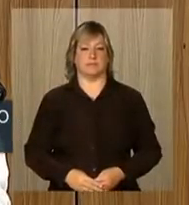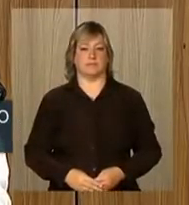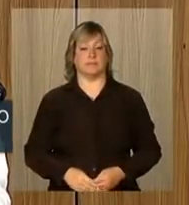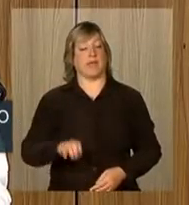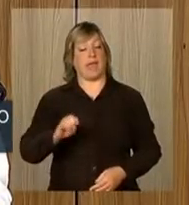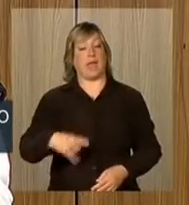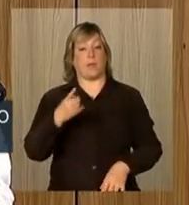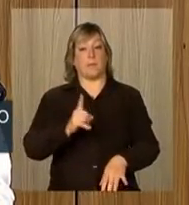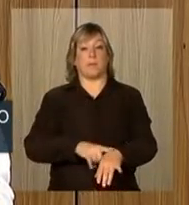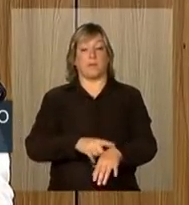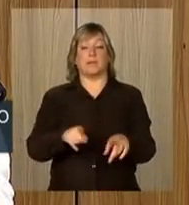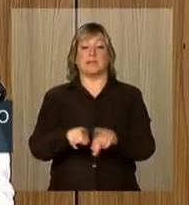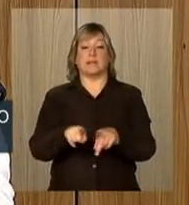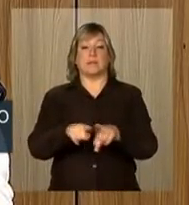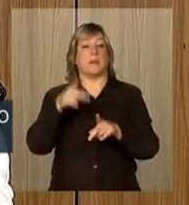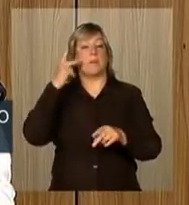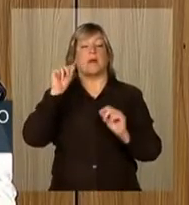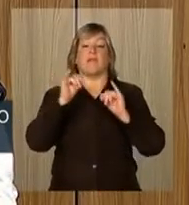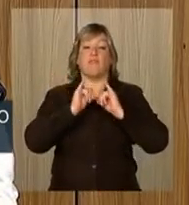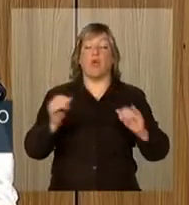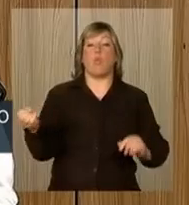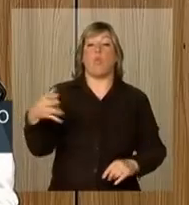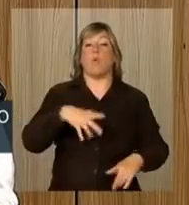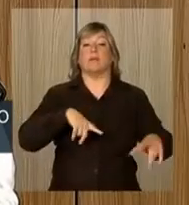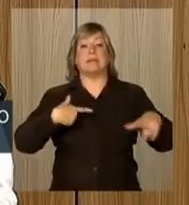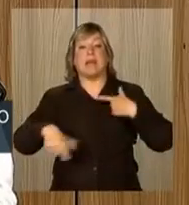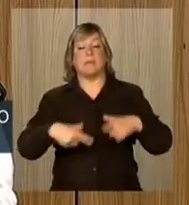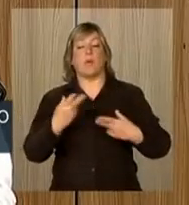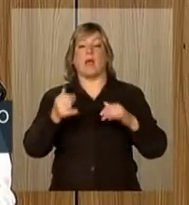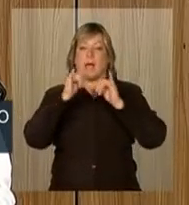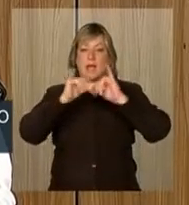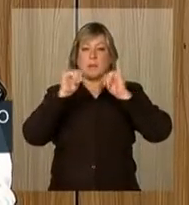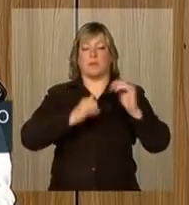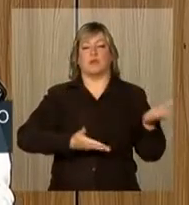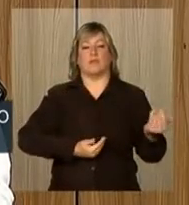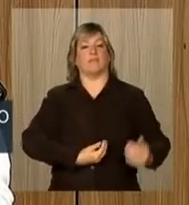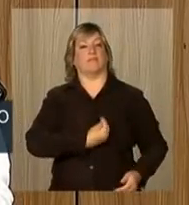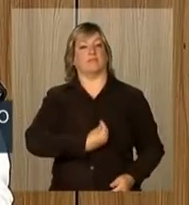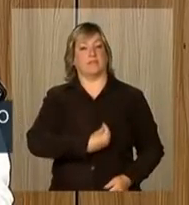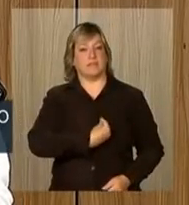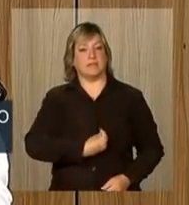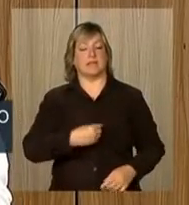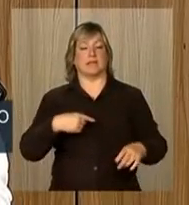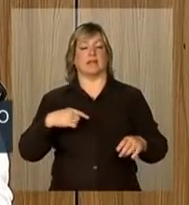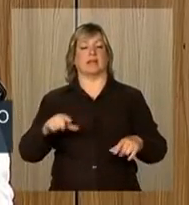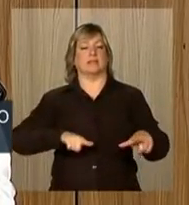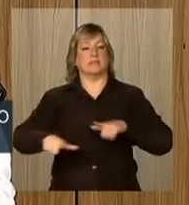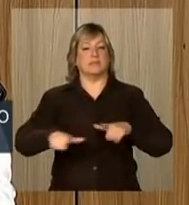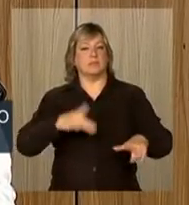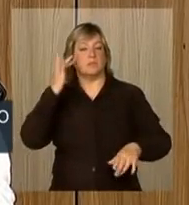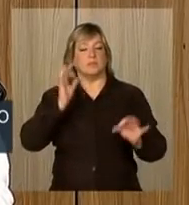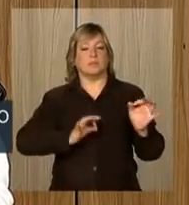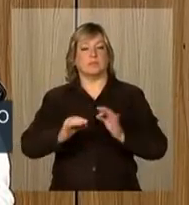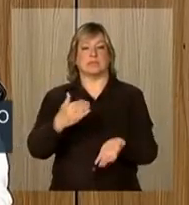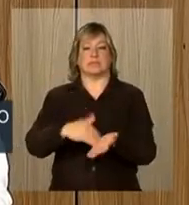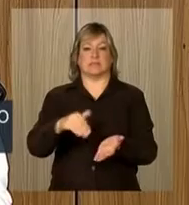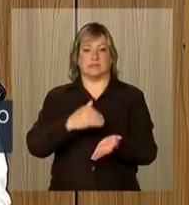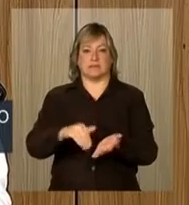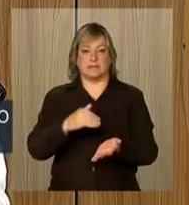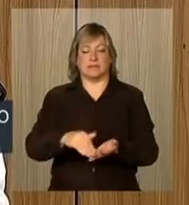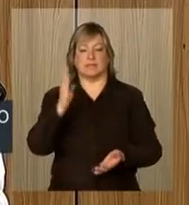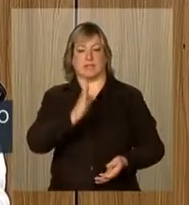É um momento também para anunciar novas ações, como a campanha Juventude Viva, ação estratégica da Secretaria Nacional de